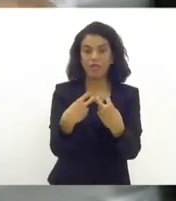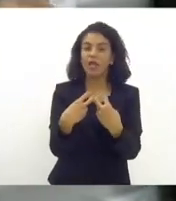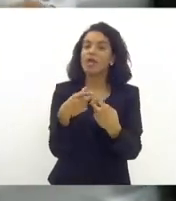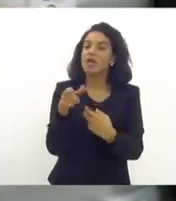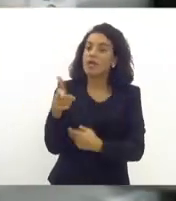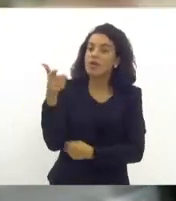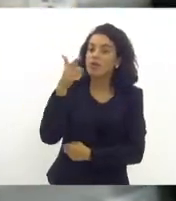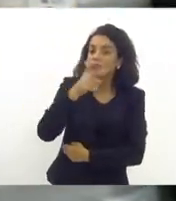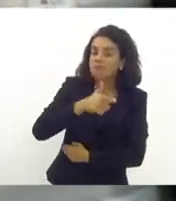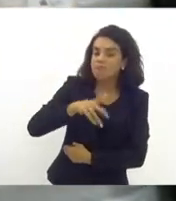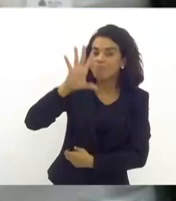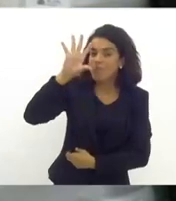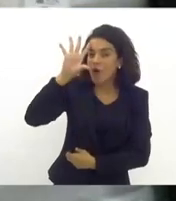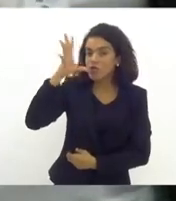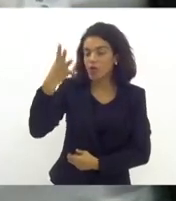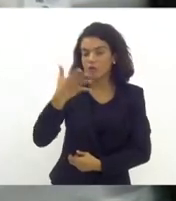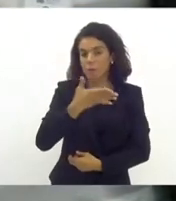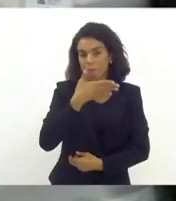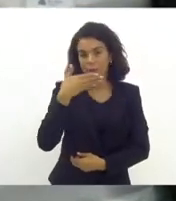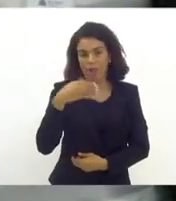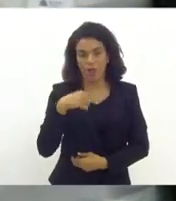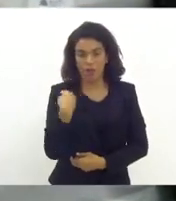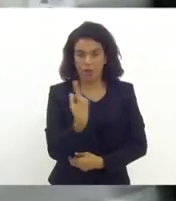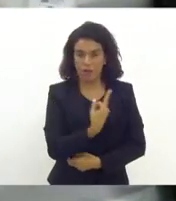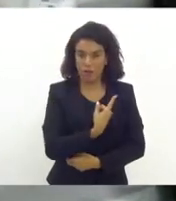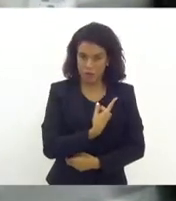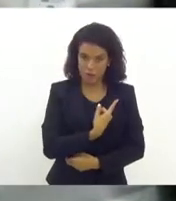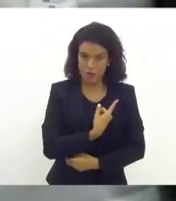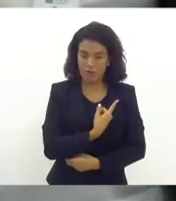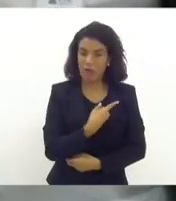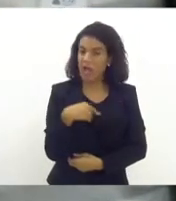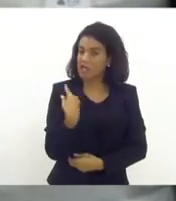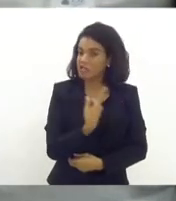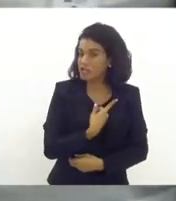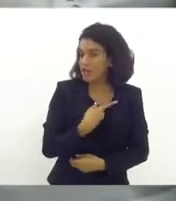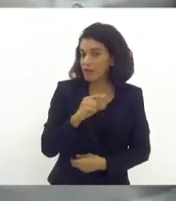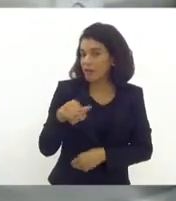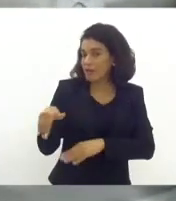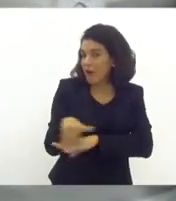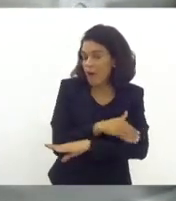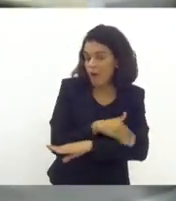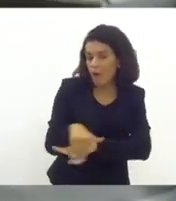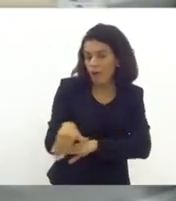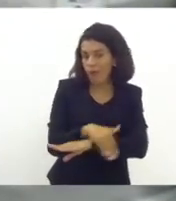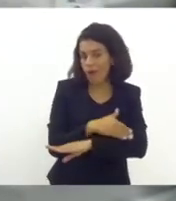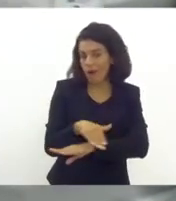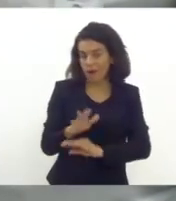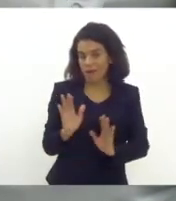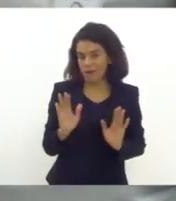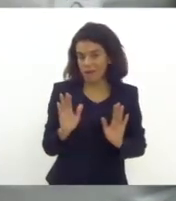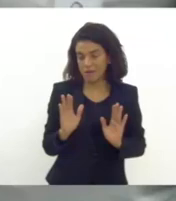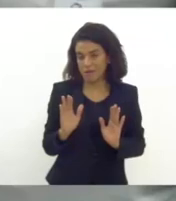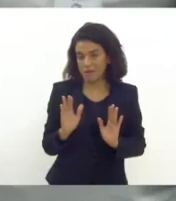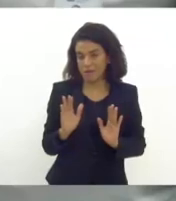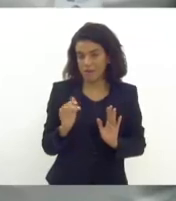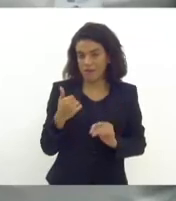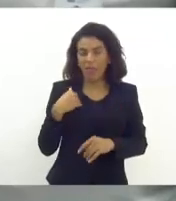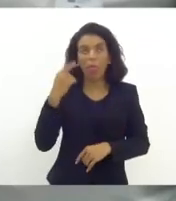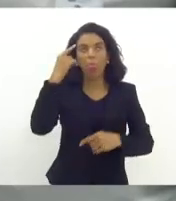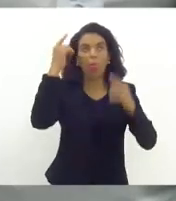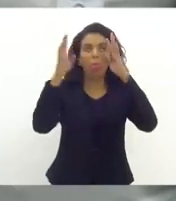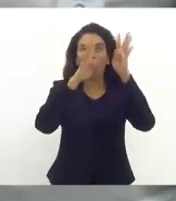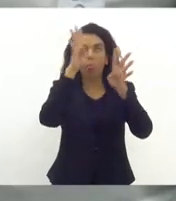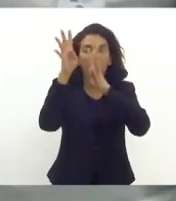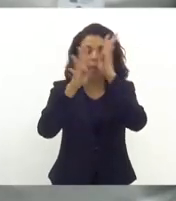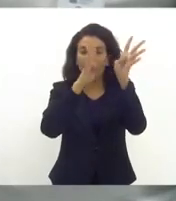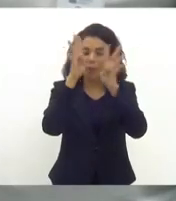e trazer para essas pessoas e trazer para gente que tá na rua fazendo carnaval não é cada um sai da cabeça de cada um